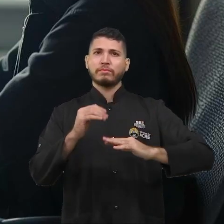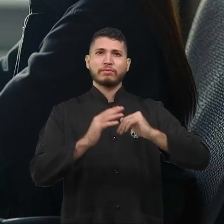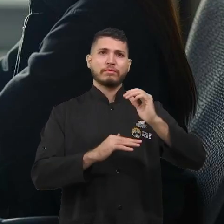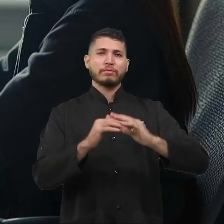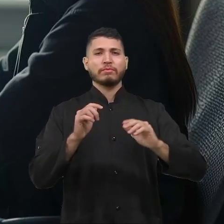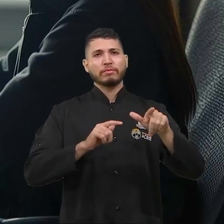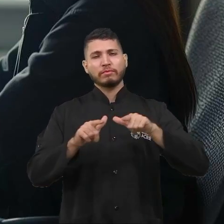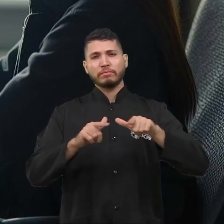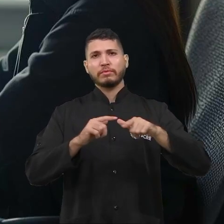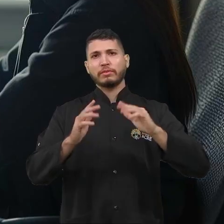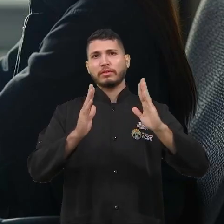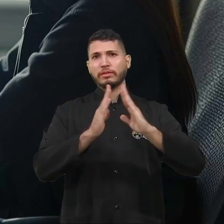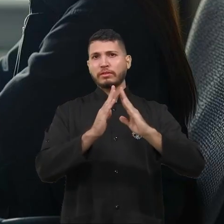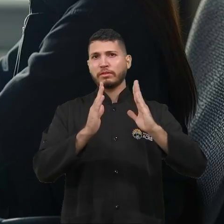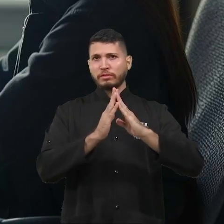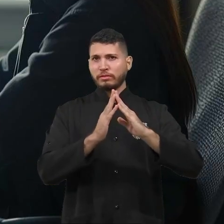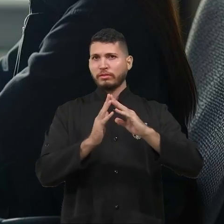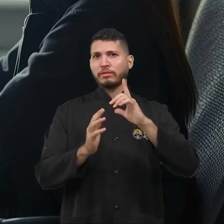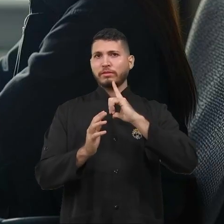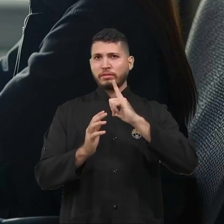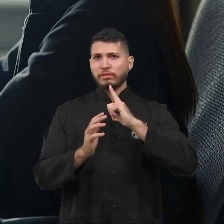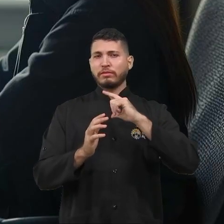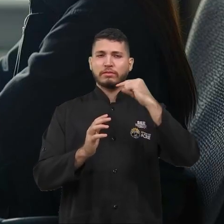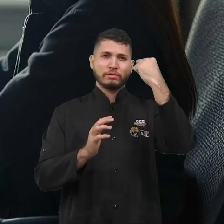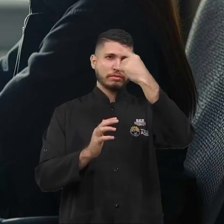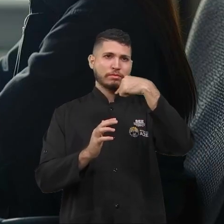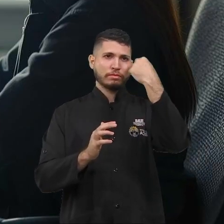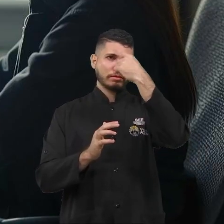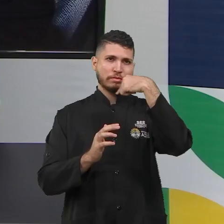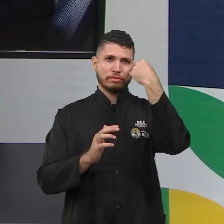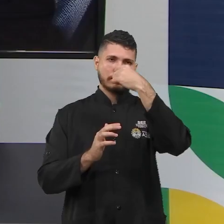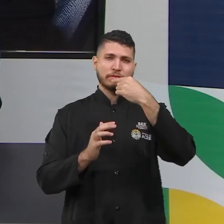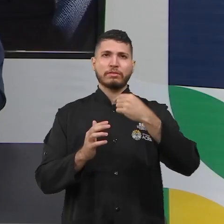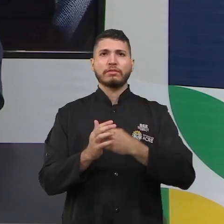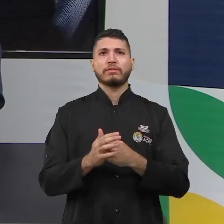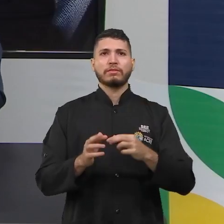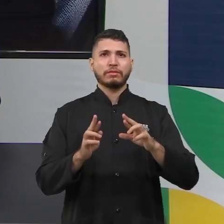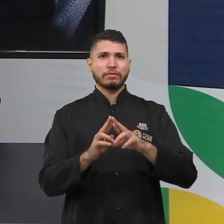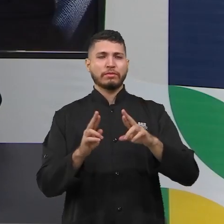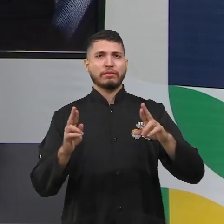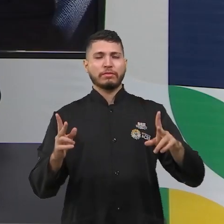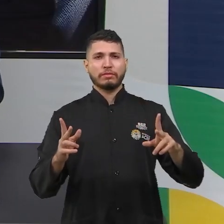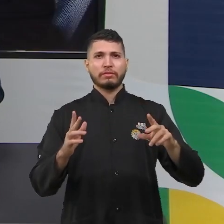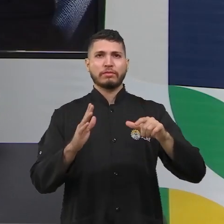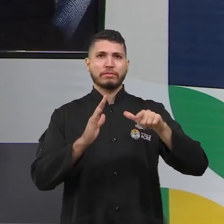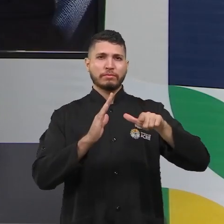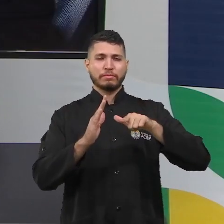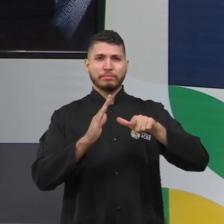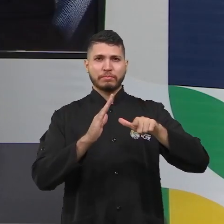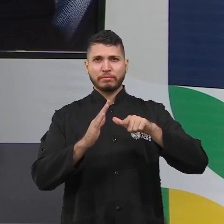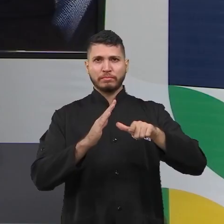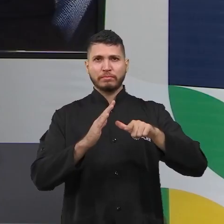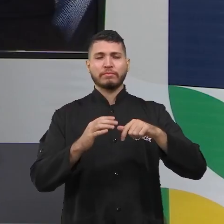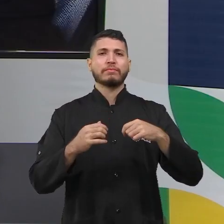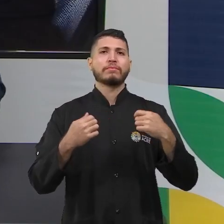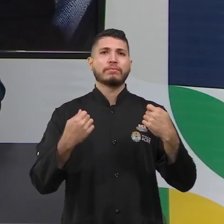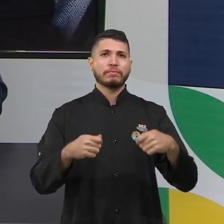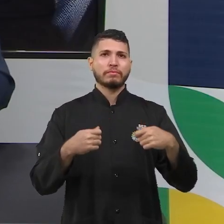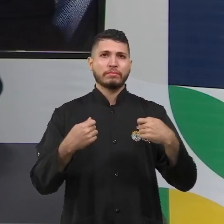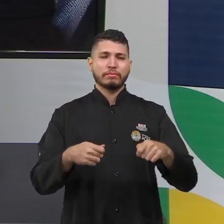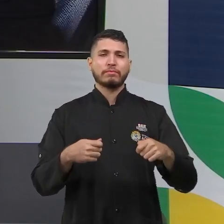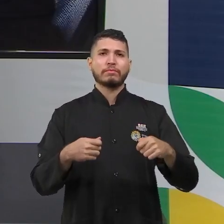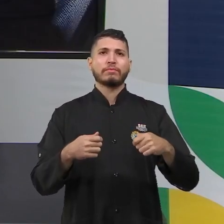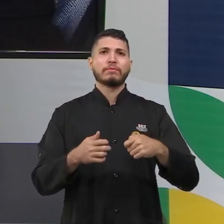de casa. A diferença do home office para o teletrabalho é que muitas vezes o home office precisa,